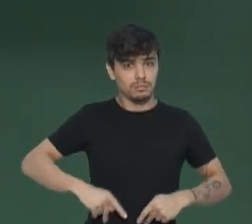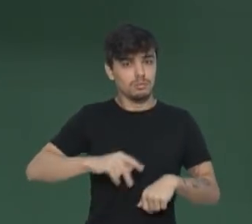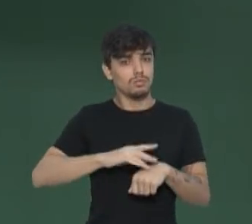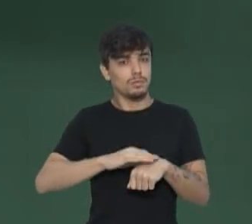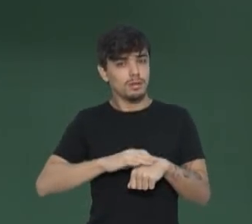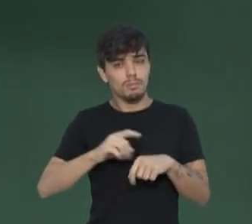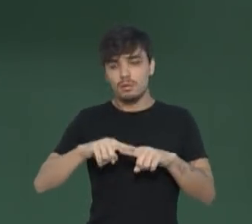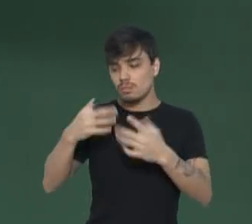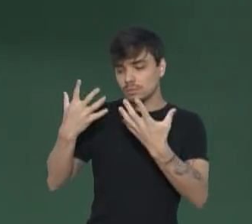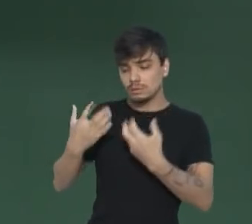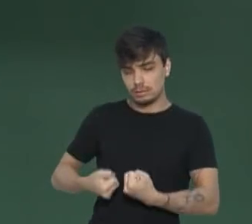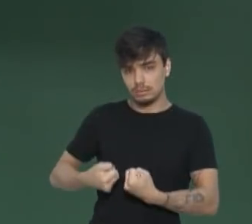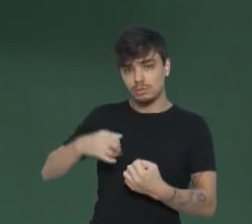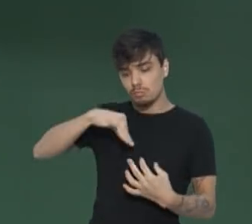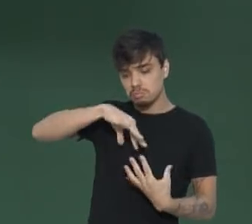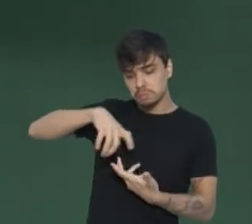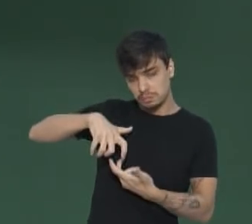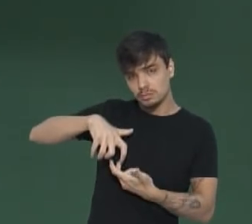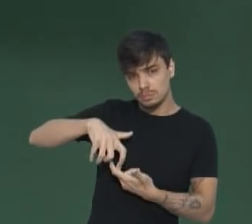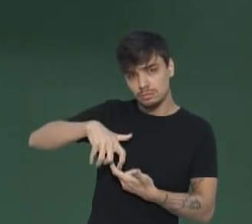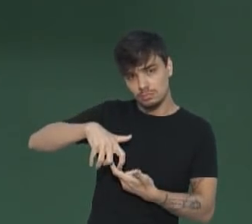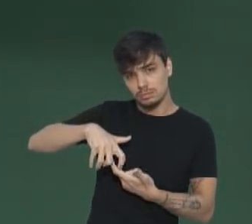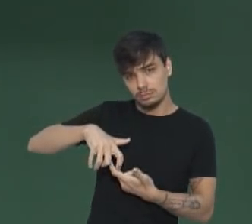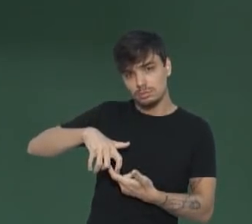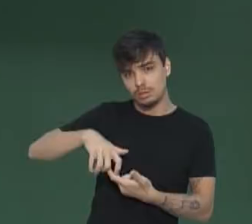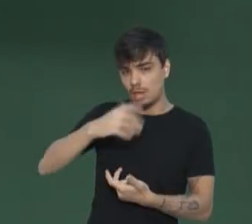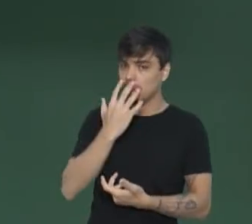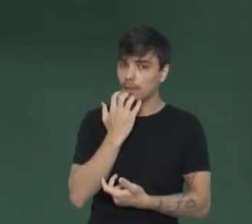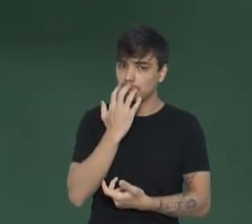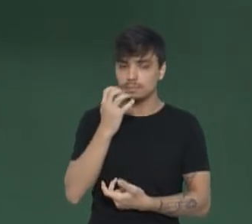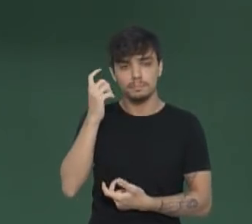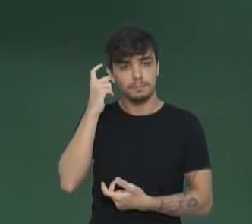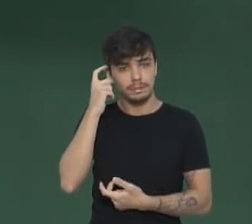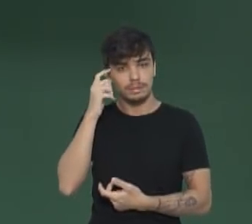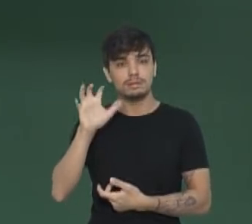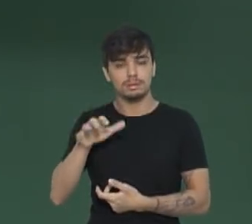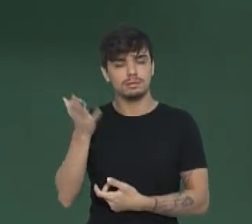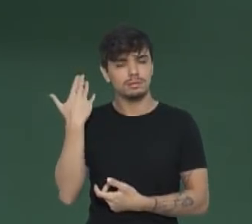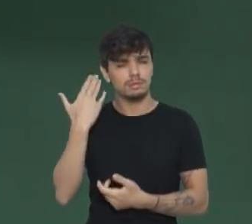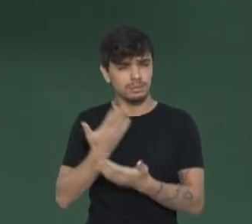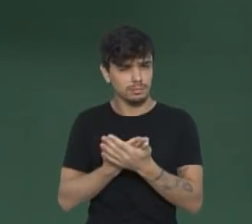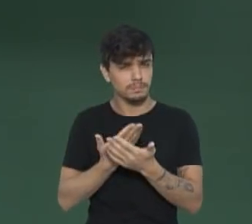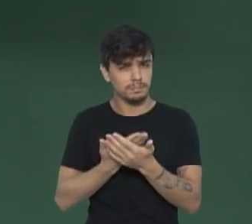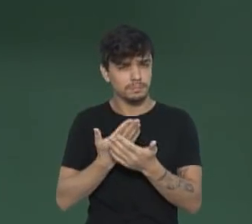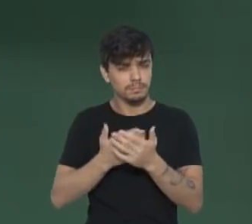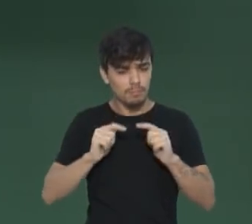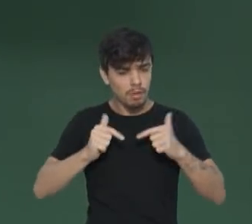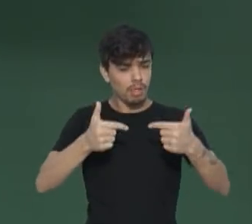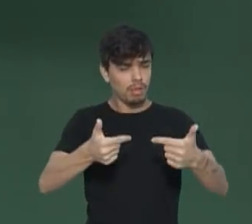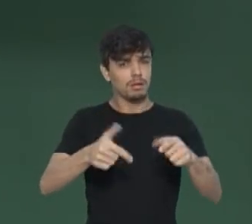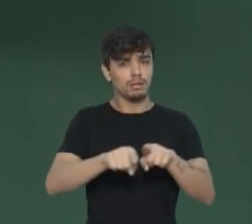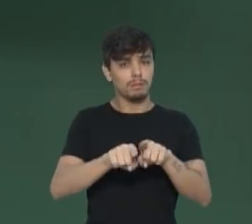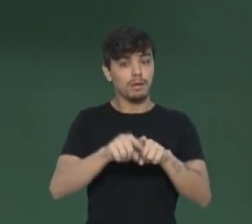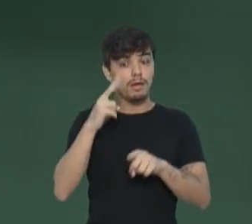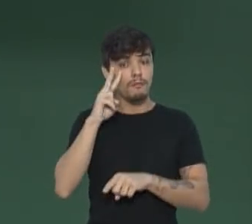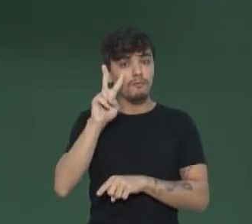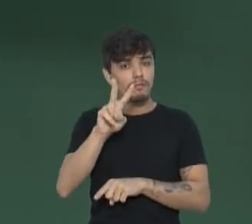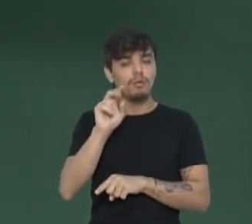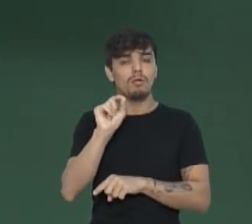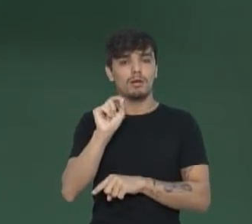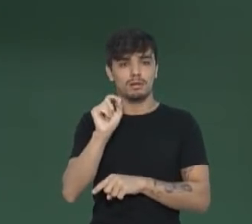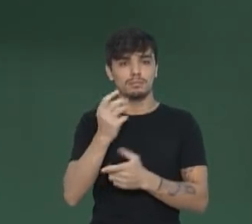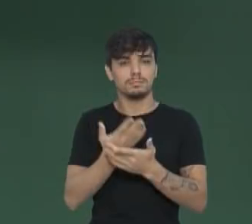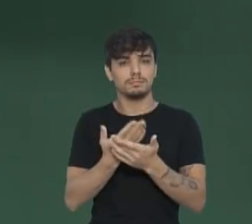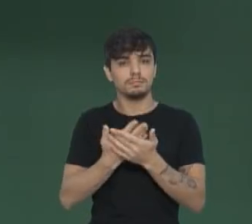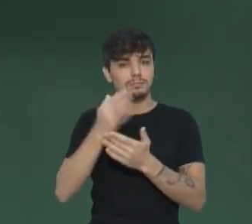como ele é, segundo o pensamento de Nietzsche, né? Isso que nós trabalhamos nas nossas aulas anteriores. E nós vimos na aula passada que existe na filosofia